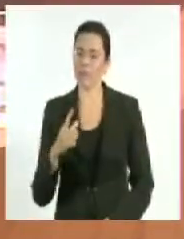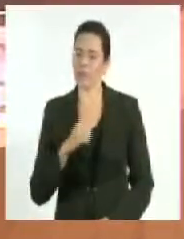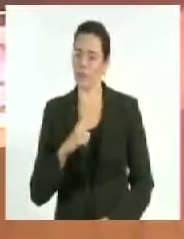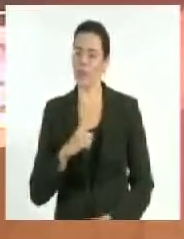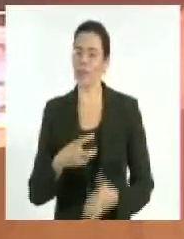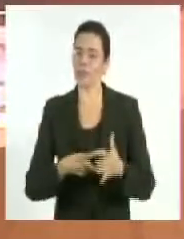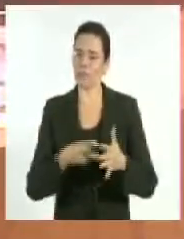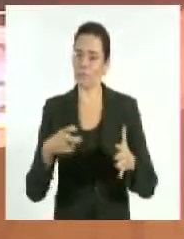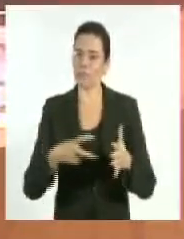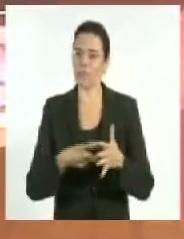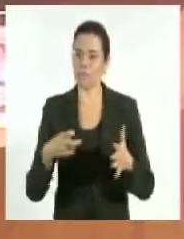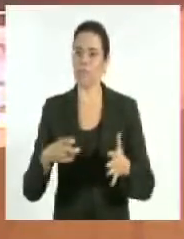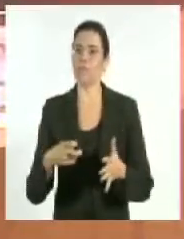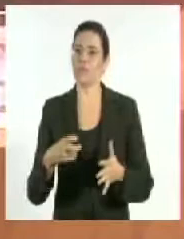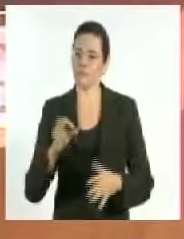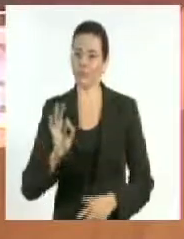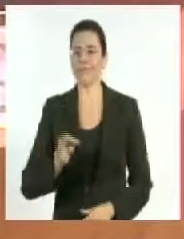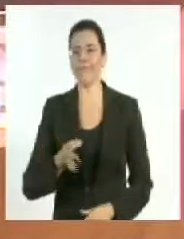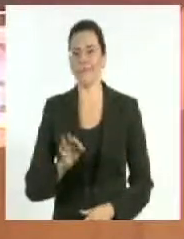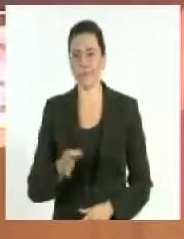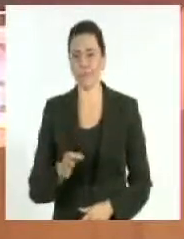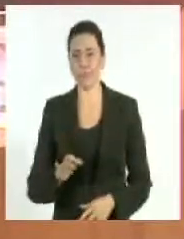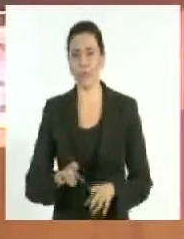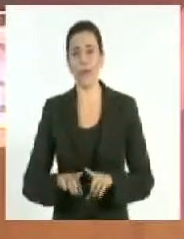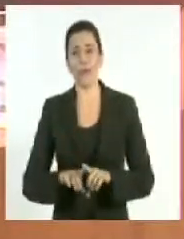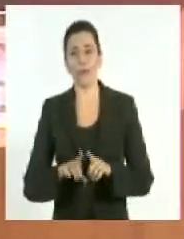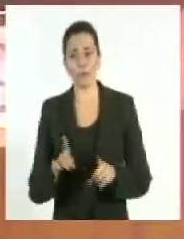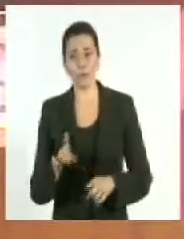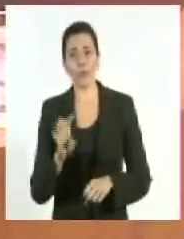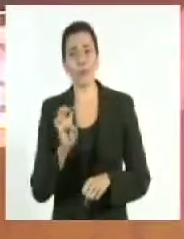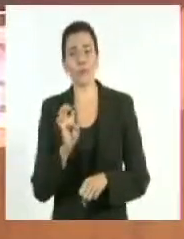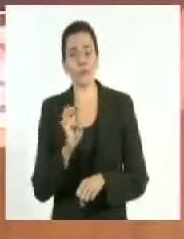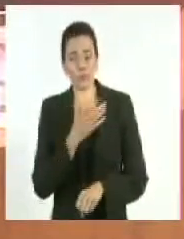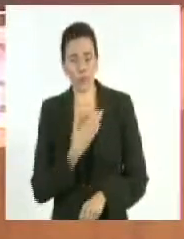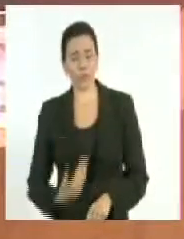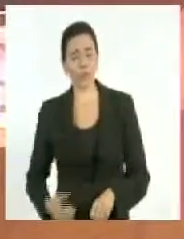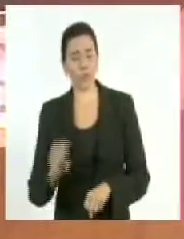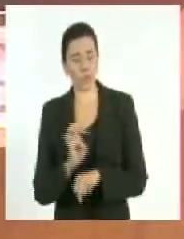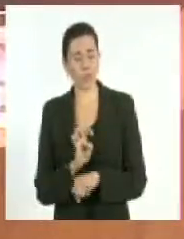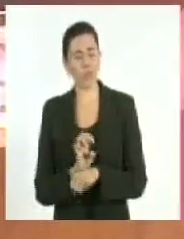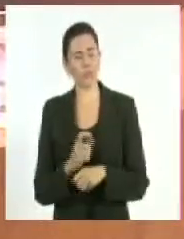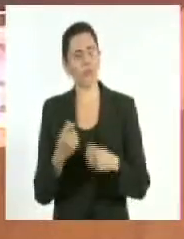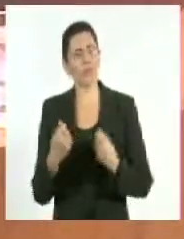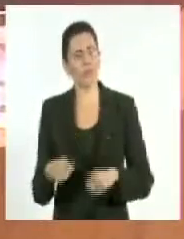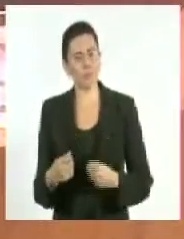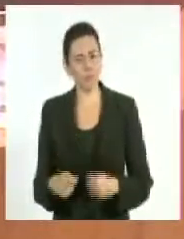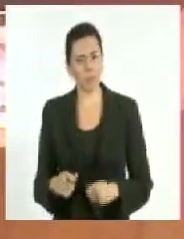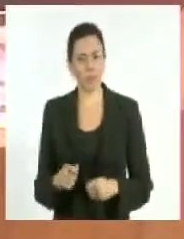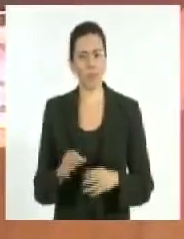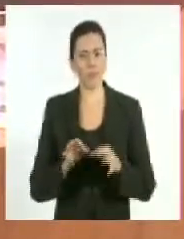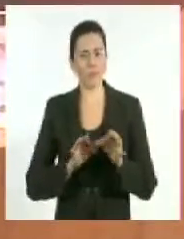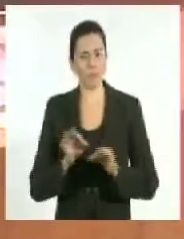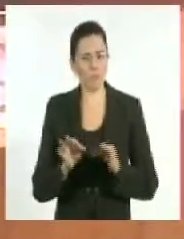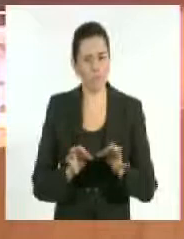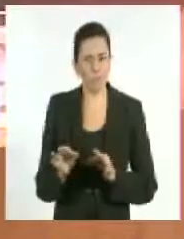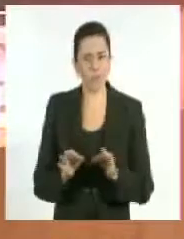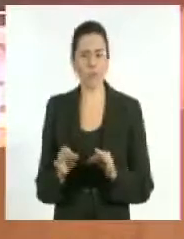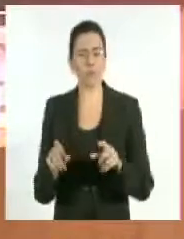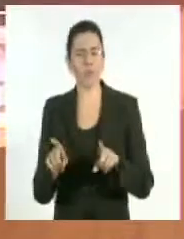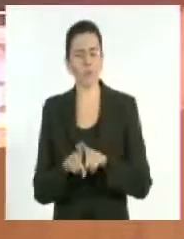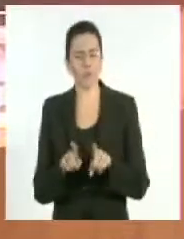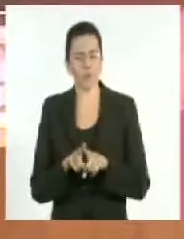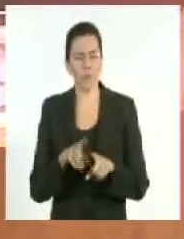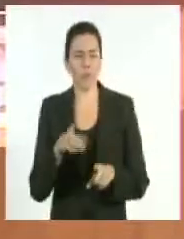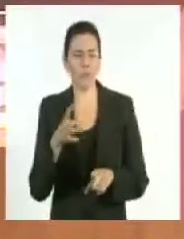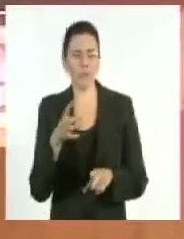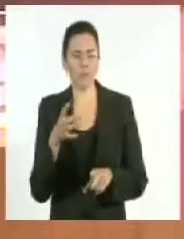legítimo. Então, cabe ao Estado ter a maturidade para regular a atração para o investimento, mas também a